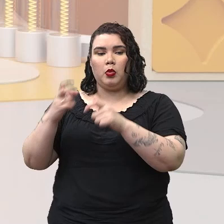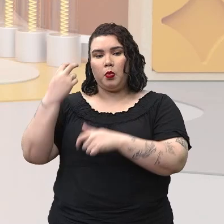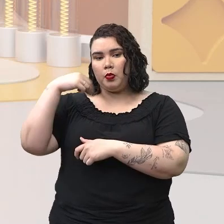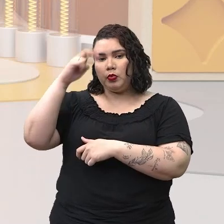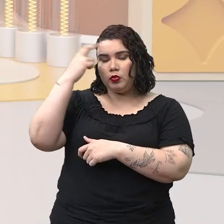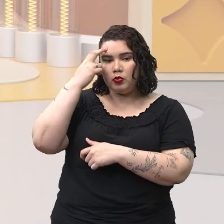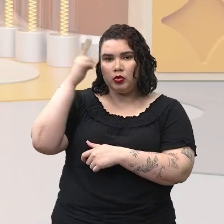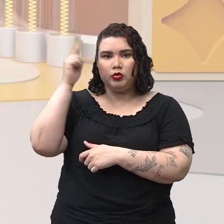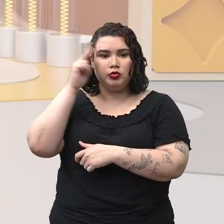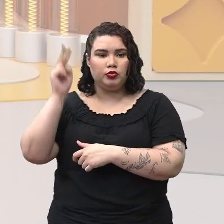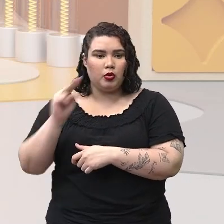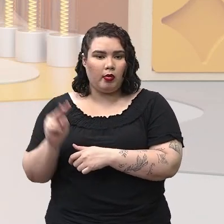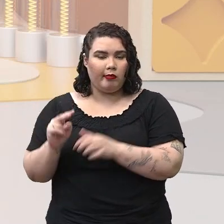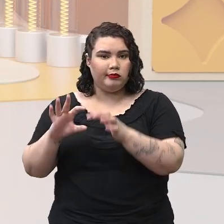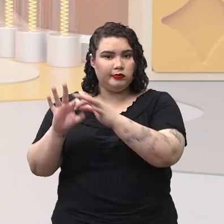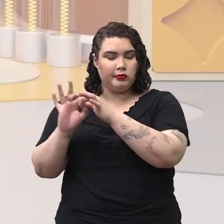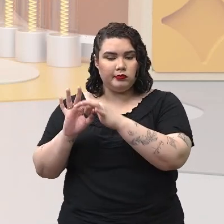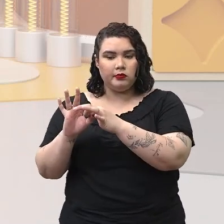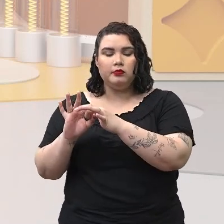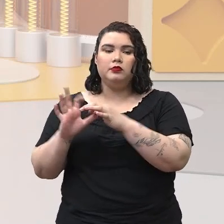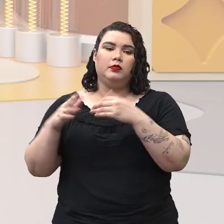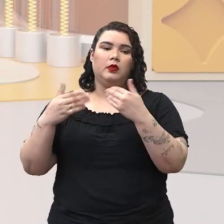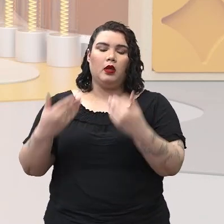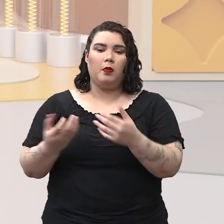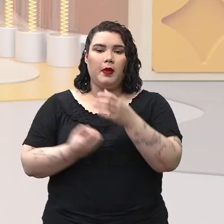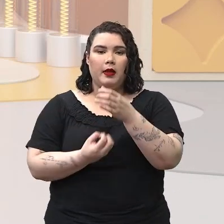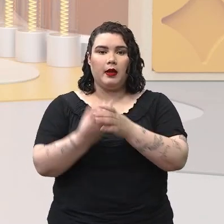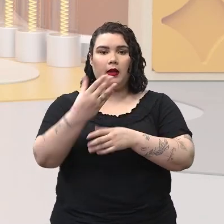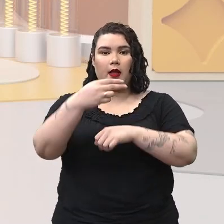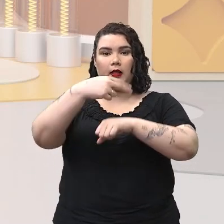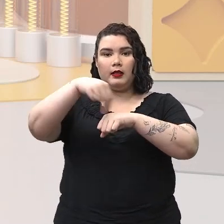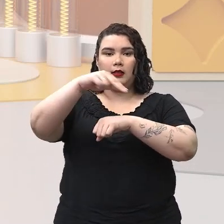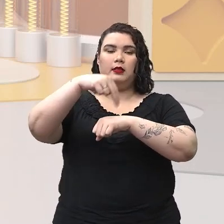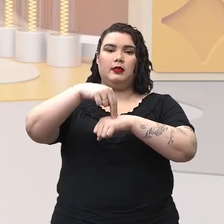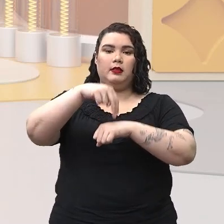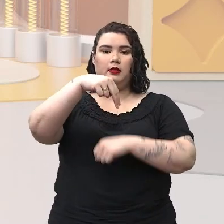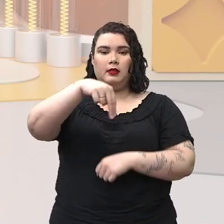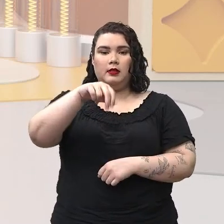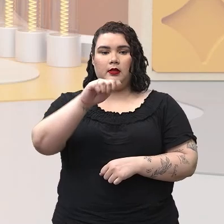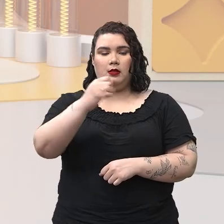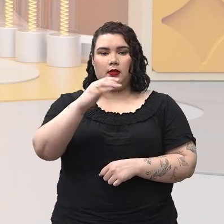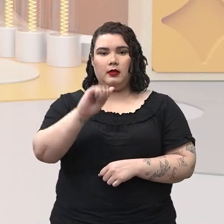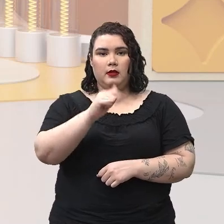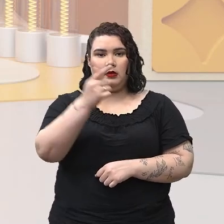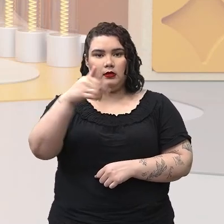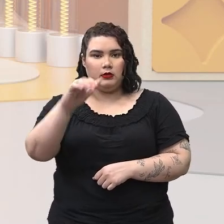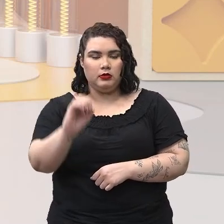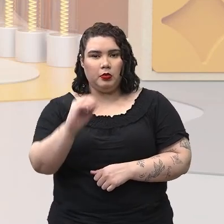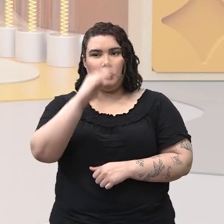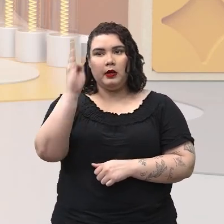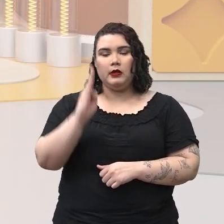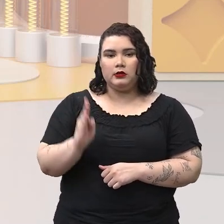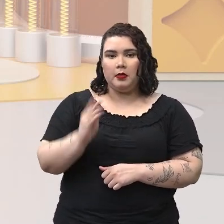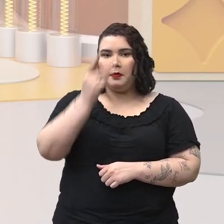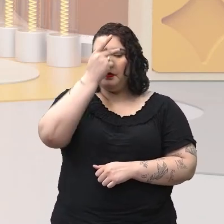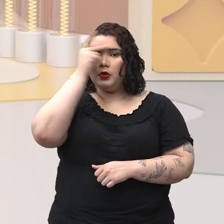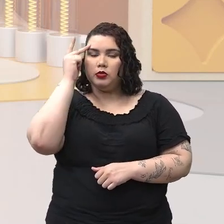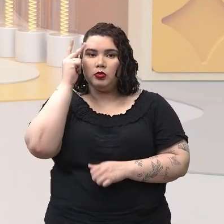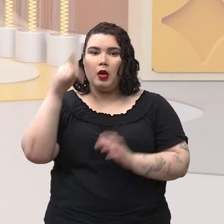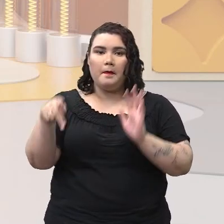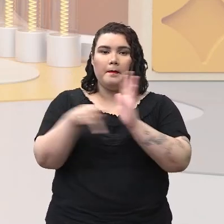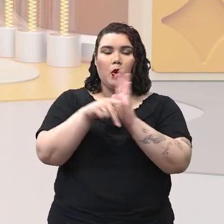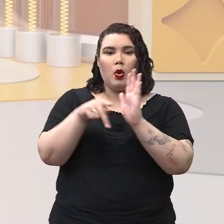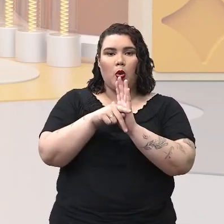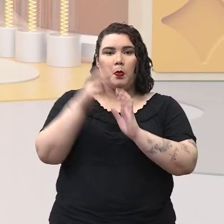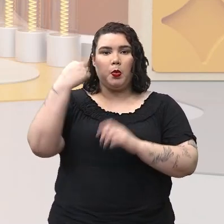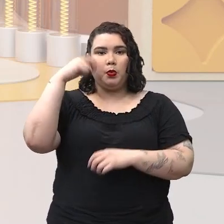culturais, históricos entre si, então está formada ali uma nação, né? Nação brasileira, pessoas que são brasileiras, se identificam com a cultura